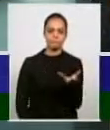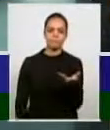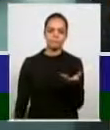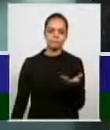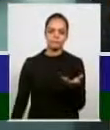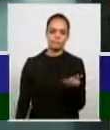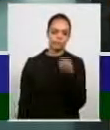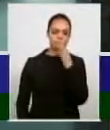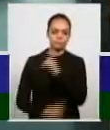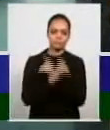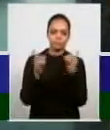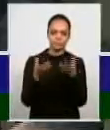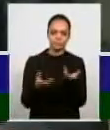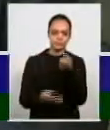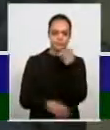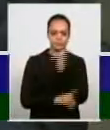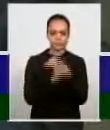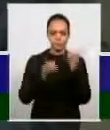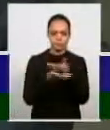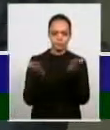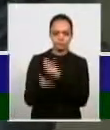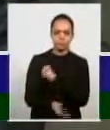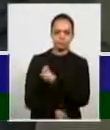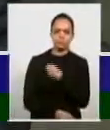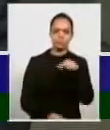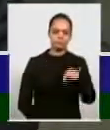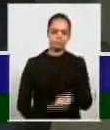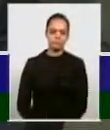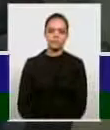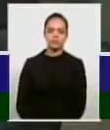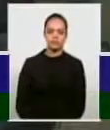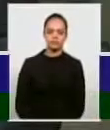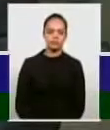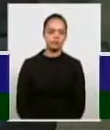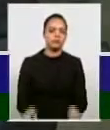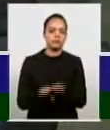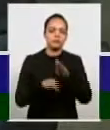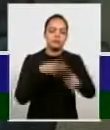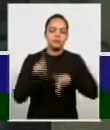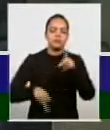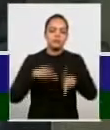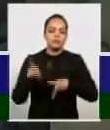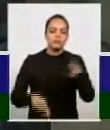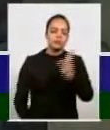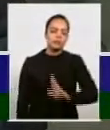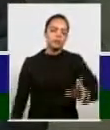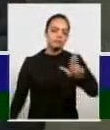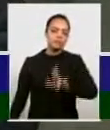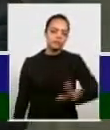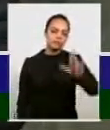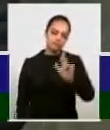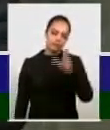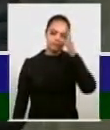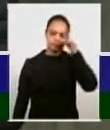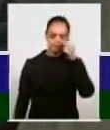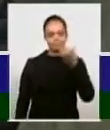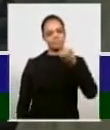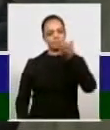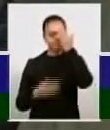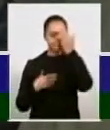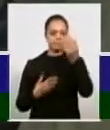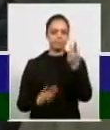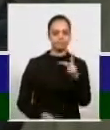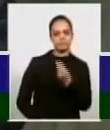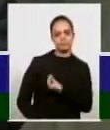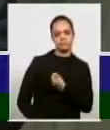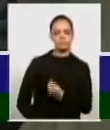presidente, muito bom dia a todos presentes, sobretudo a população de Uberlândia que nos acompanha, obrigado pela sua